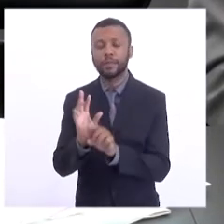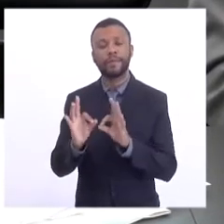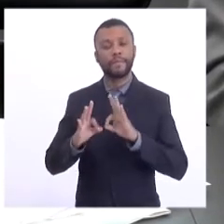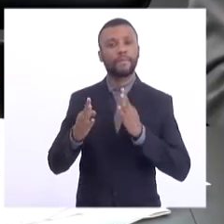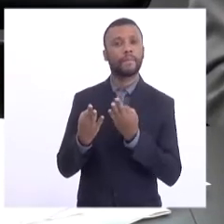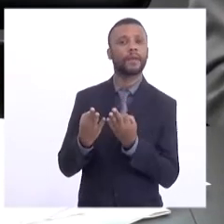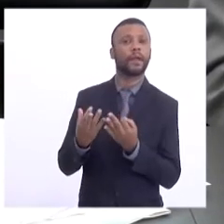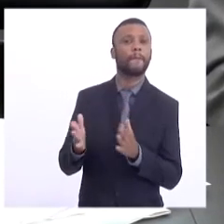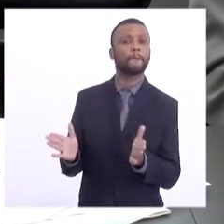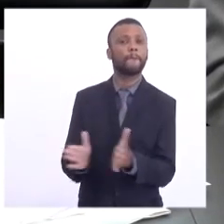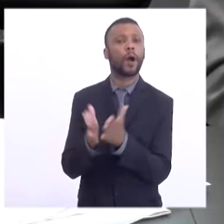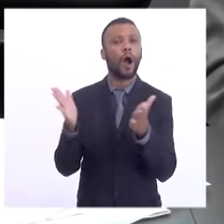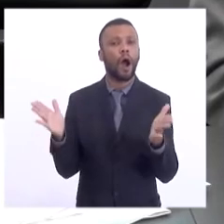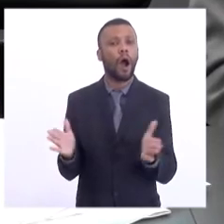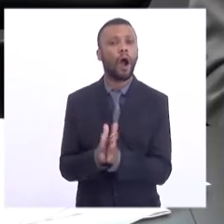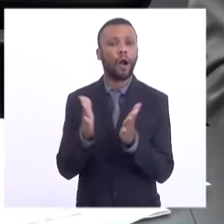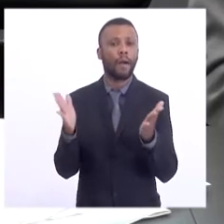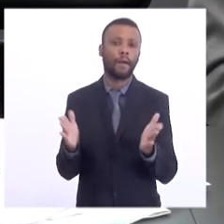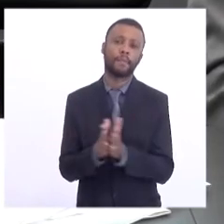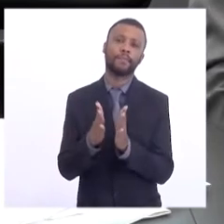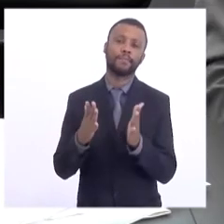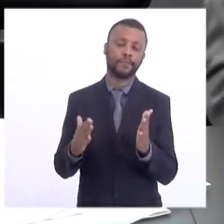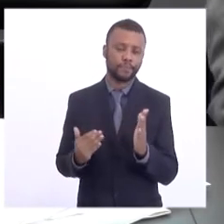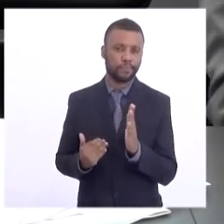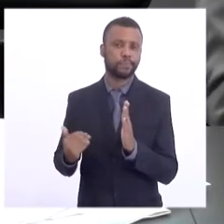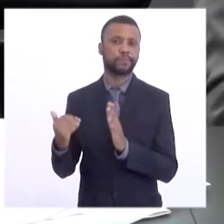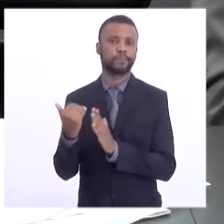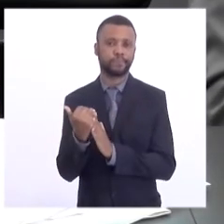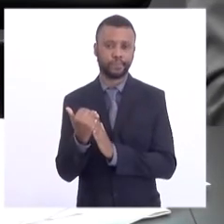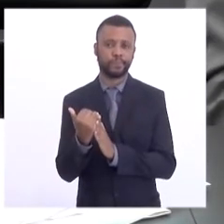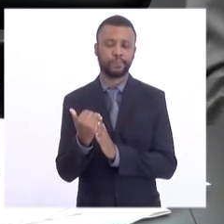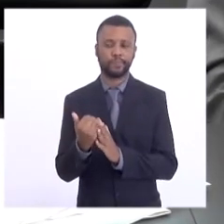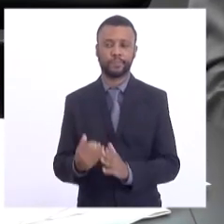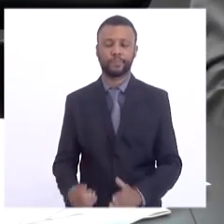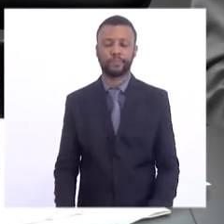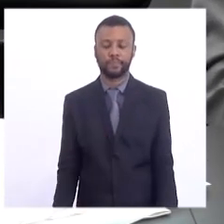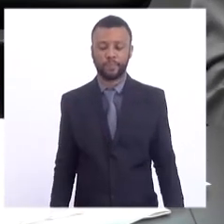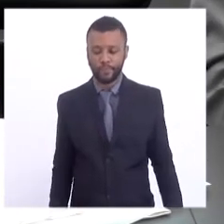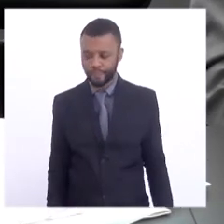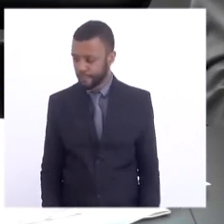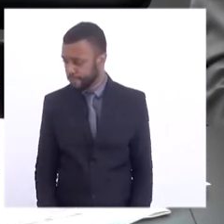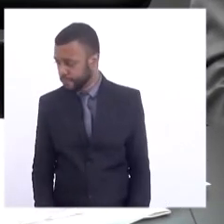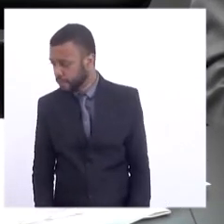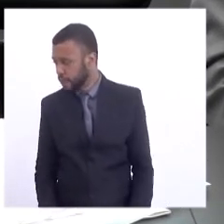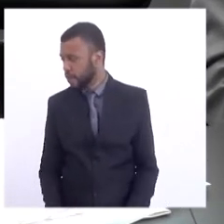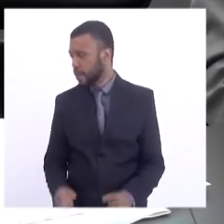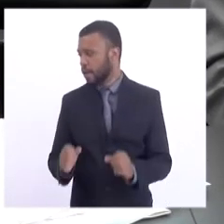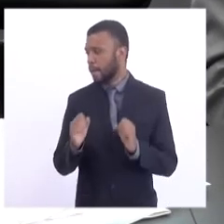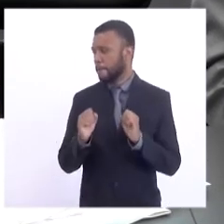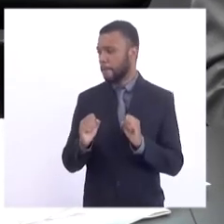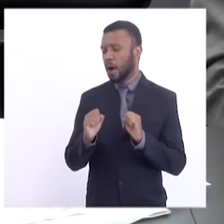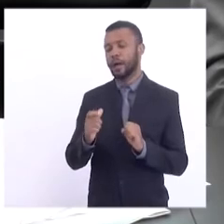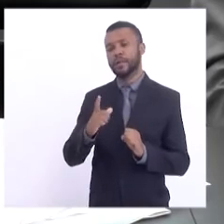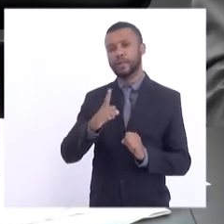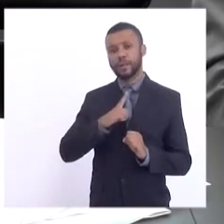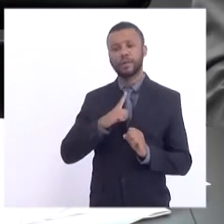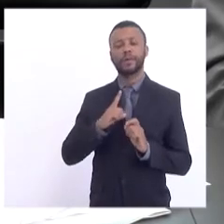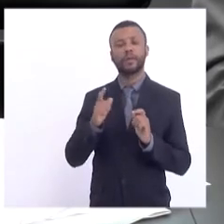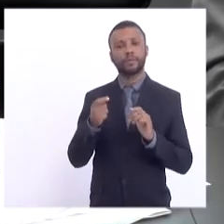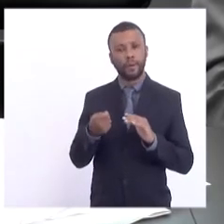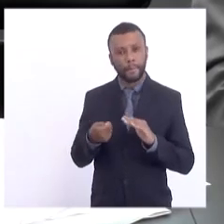de alta vulnerabilidade que e podem estão sendo empenhados